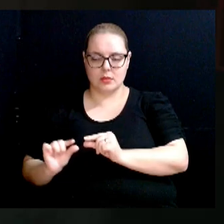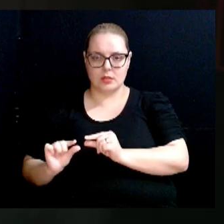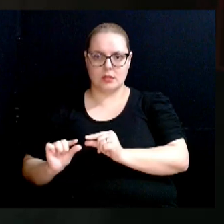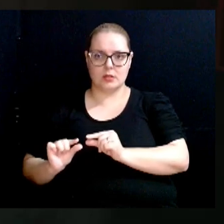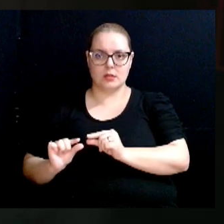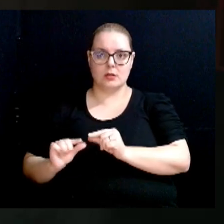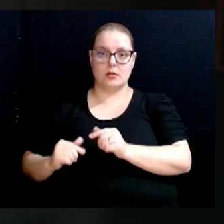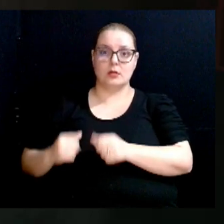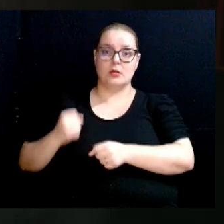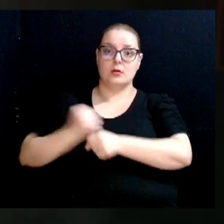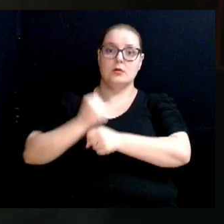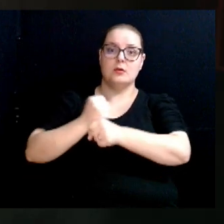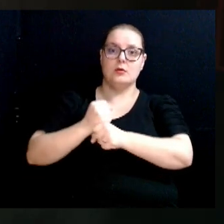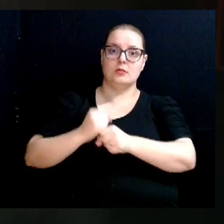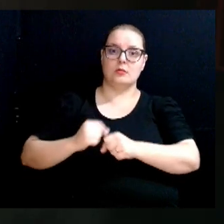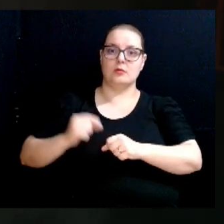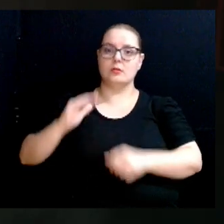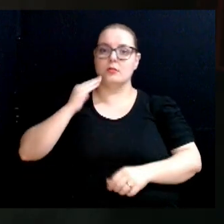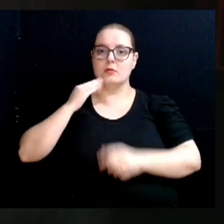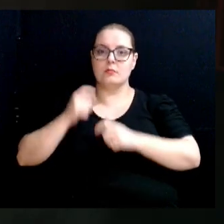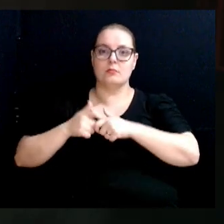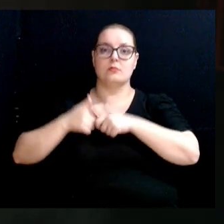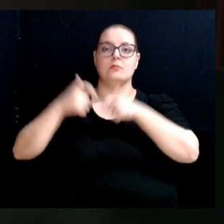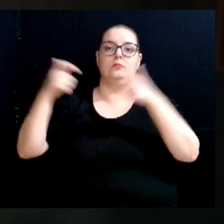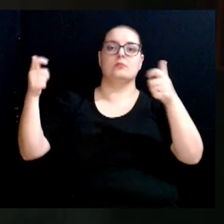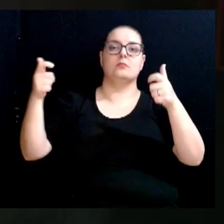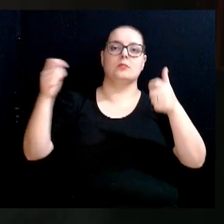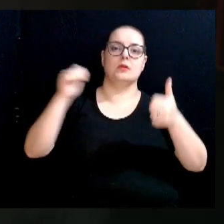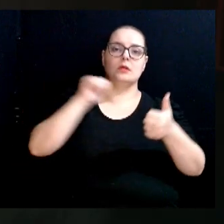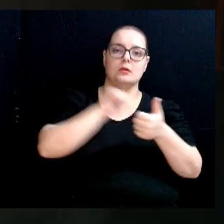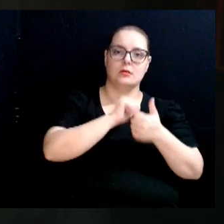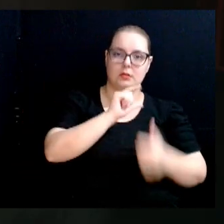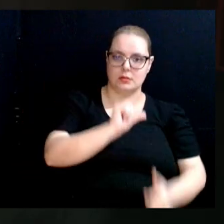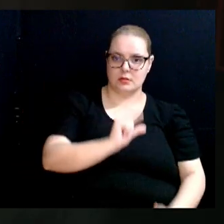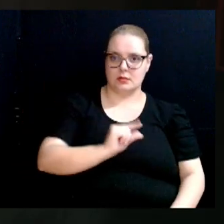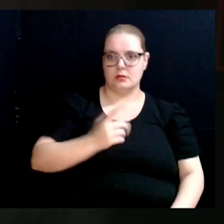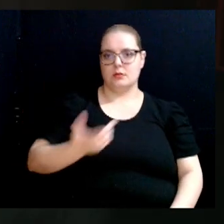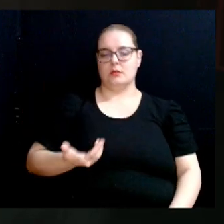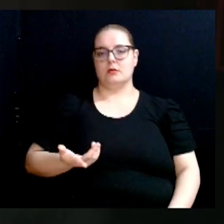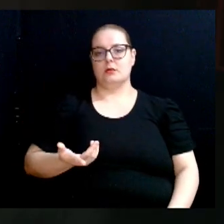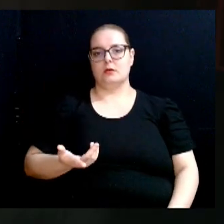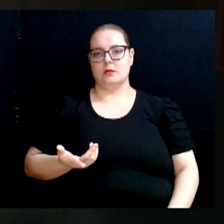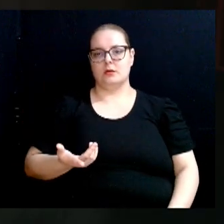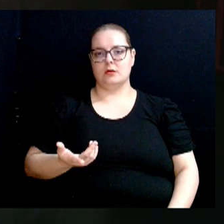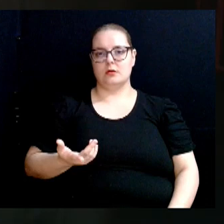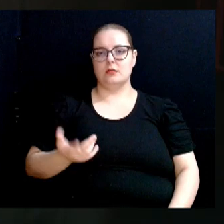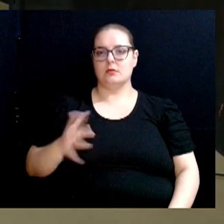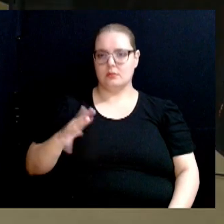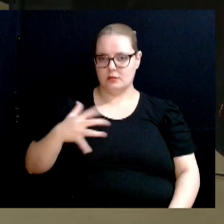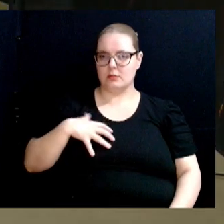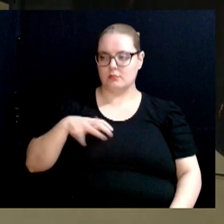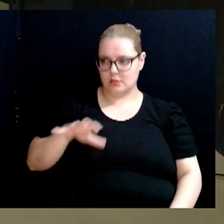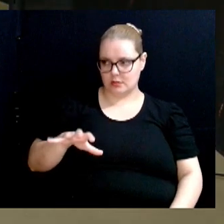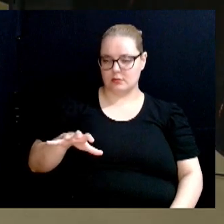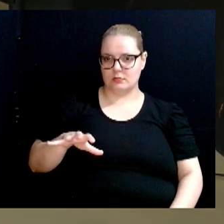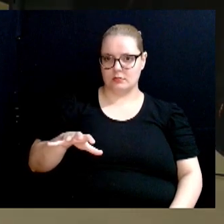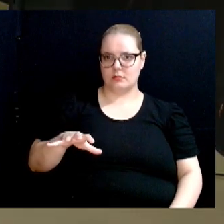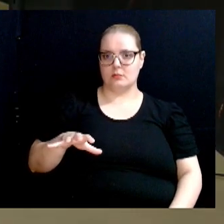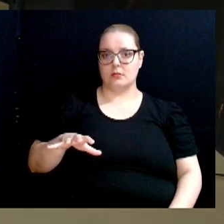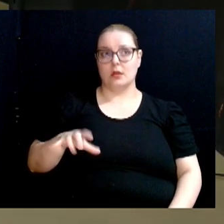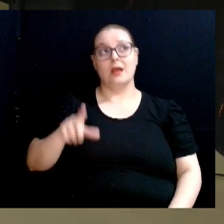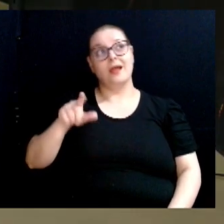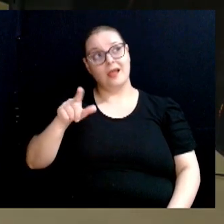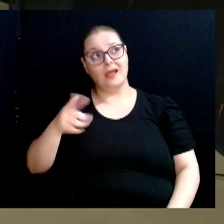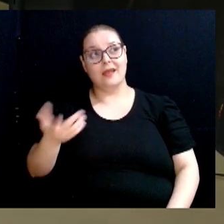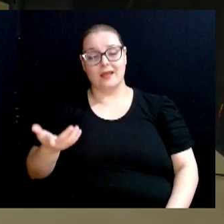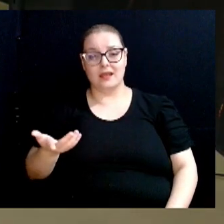os defeitos ficaram bem grandes e as qualidades bem pequenas. É mais ou menos nesse meio? E assim, qual é